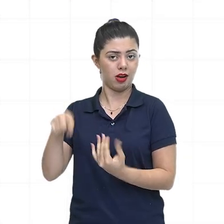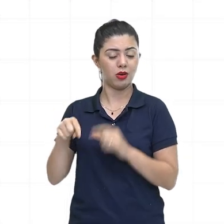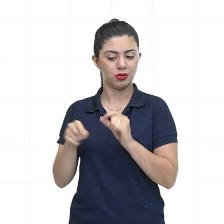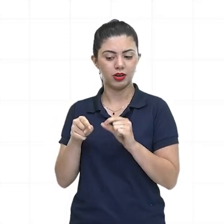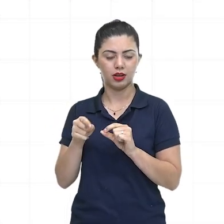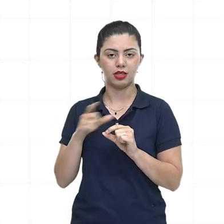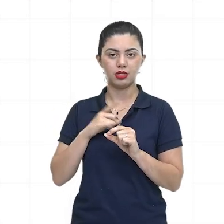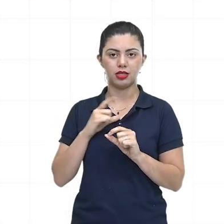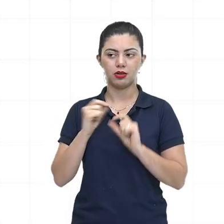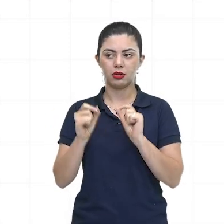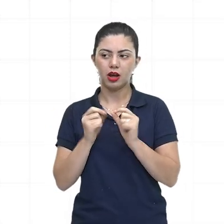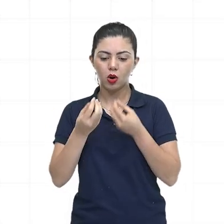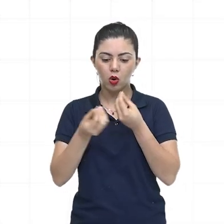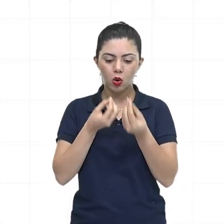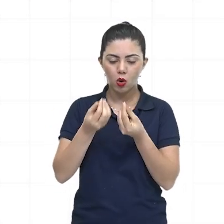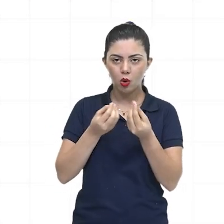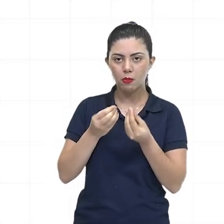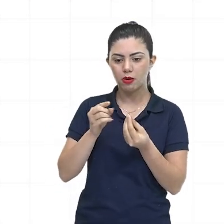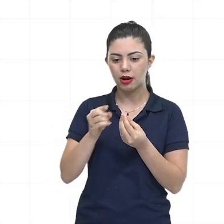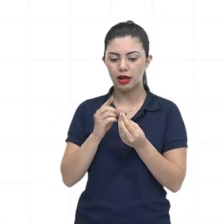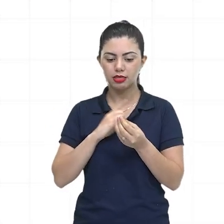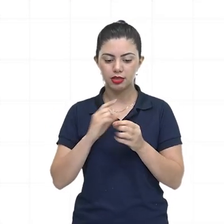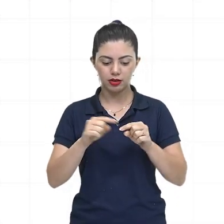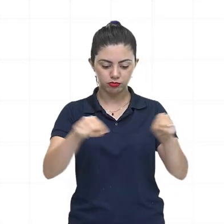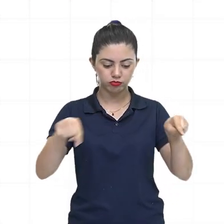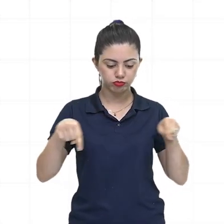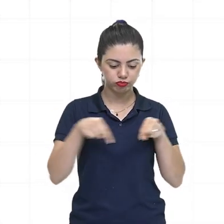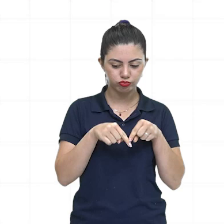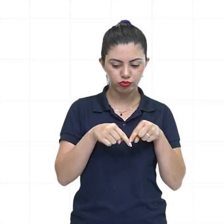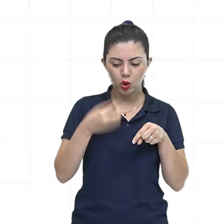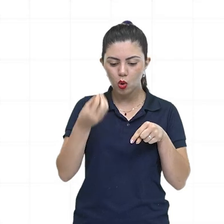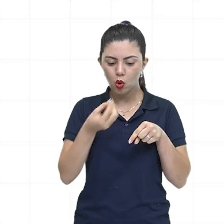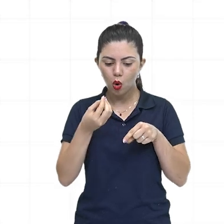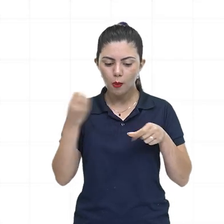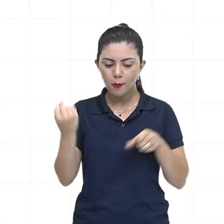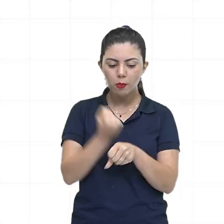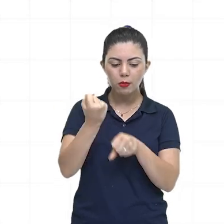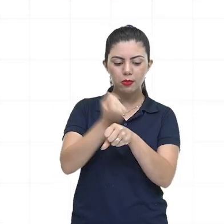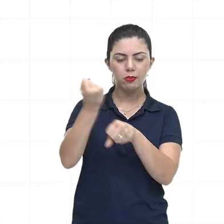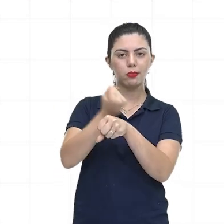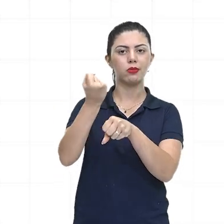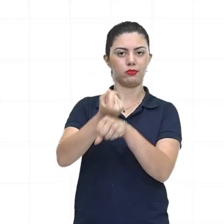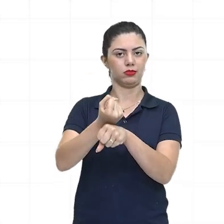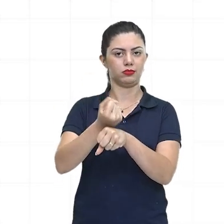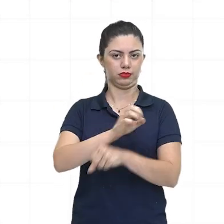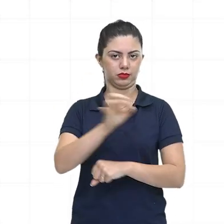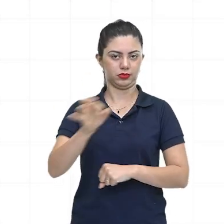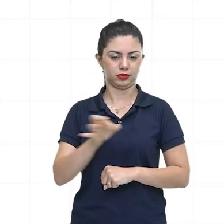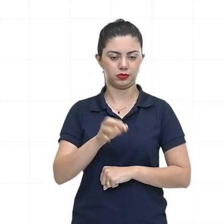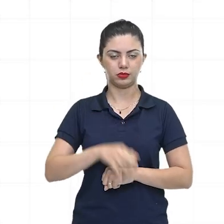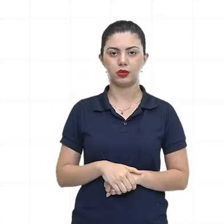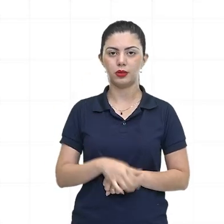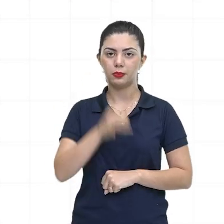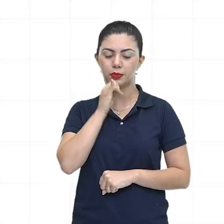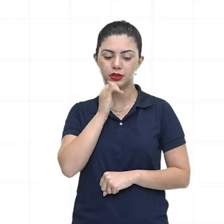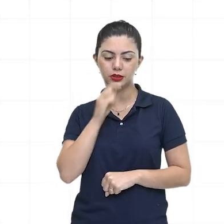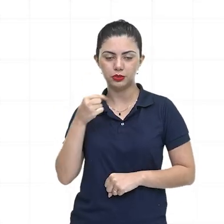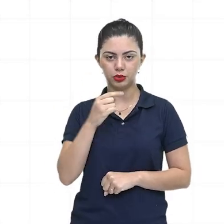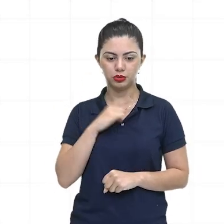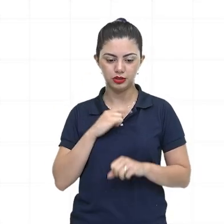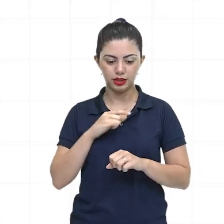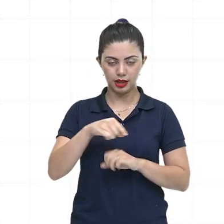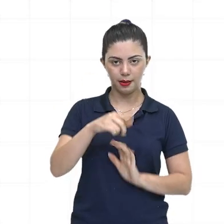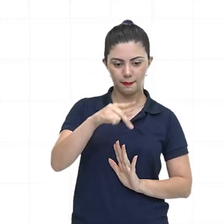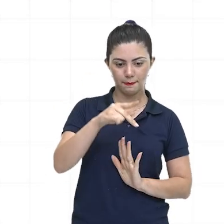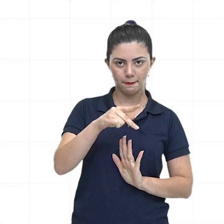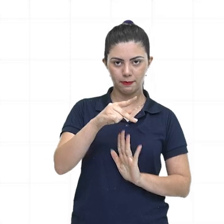desenho detalhado de como uma construção ou uma estrutura será organizada. É como se estivéssemos olhando de cima para